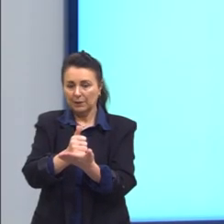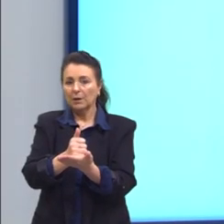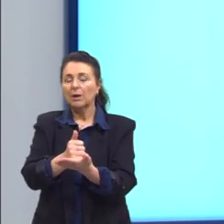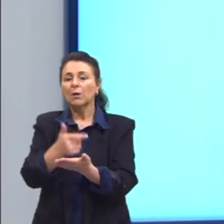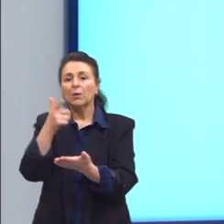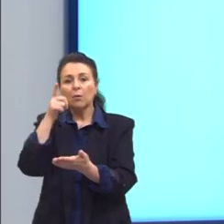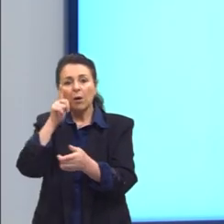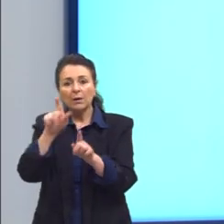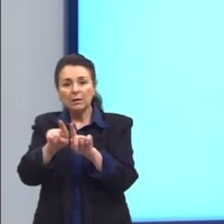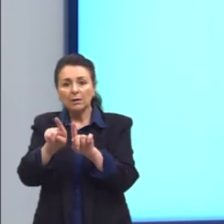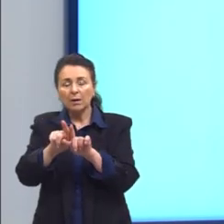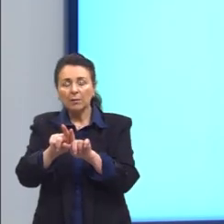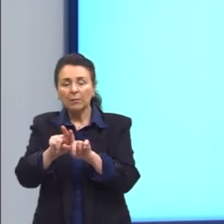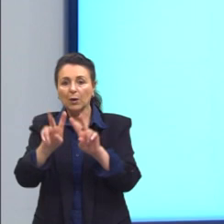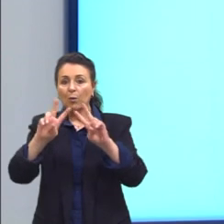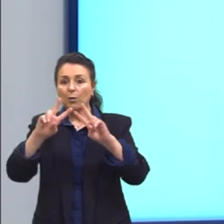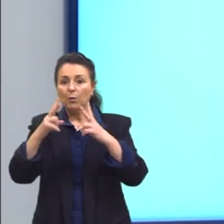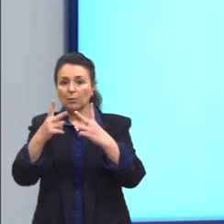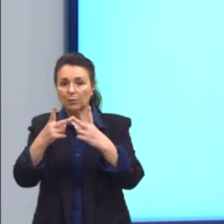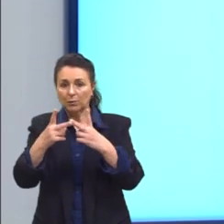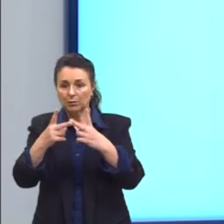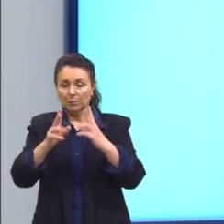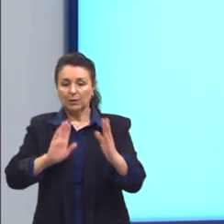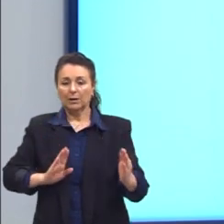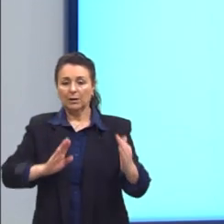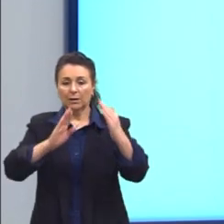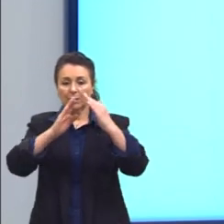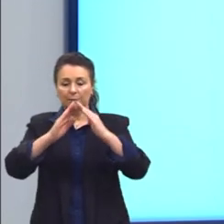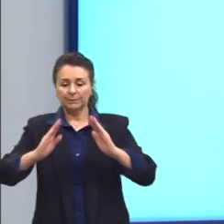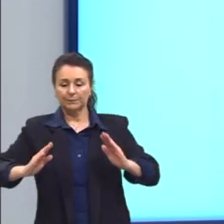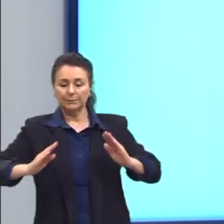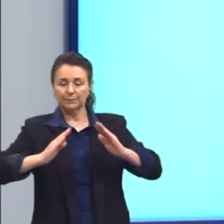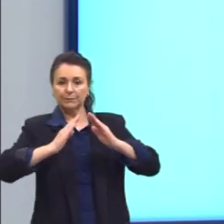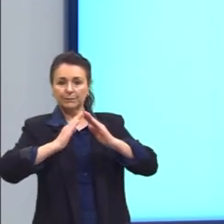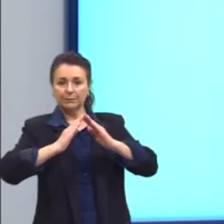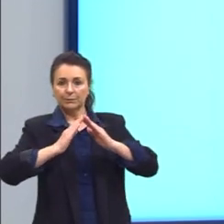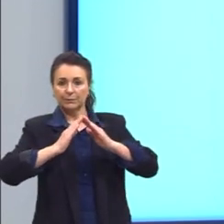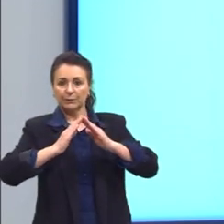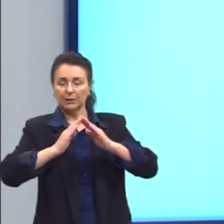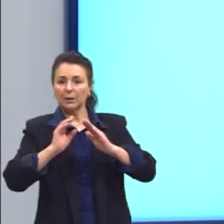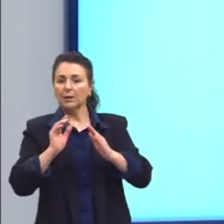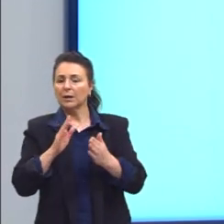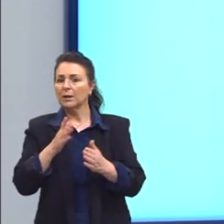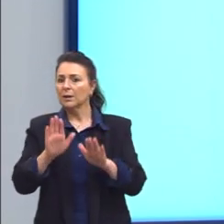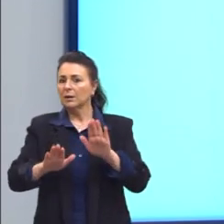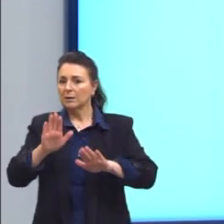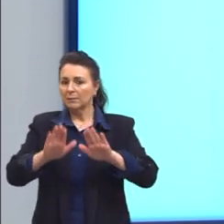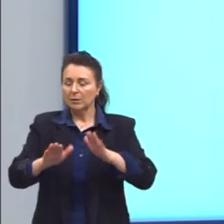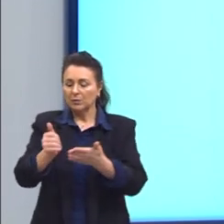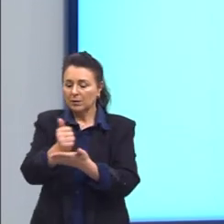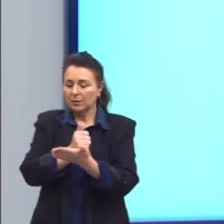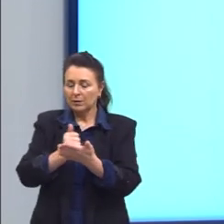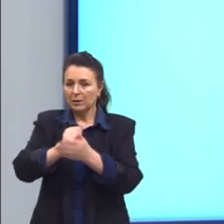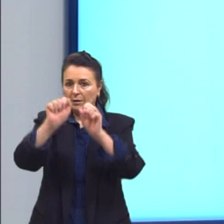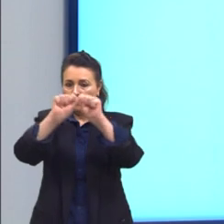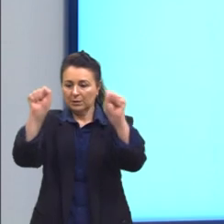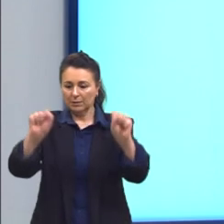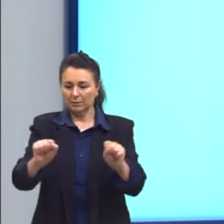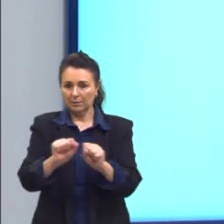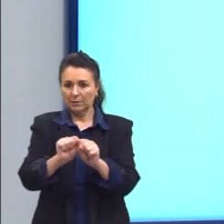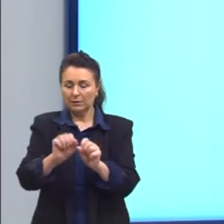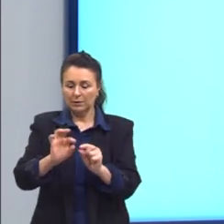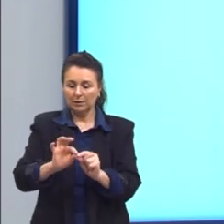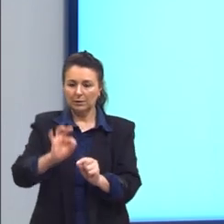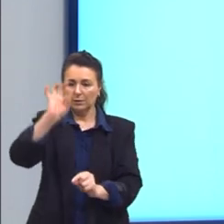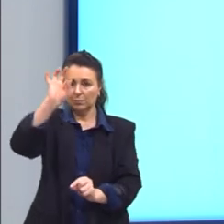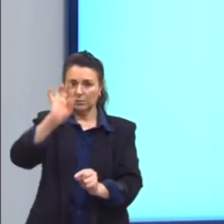calcular o volume de uma pirâmide e ele depende então diretamente da área da base e da sua altura